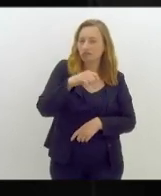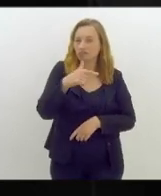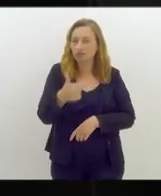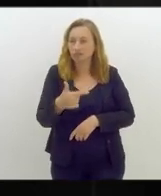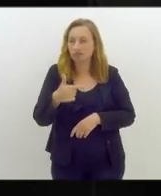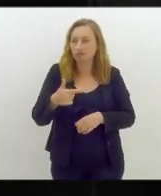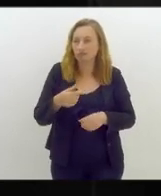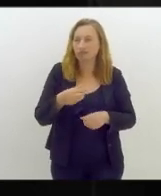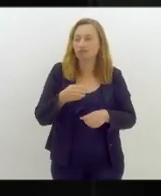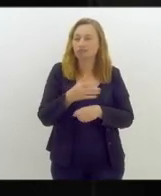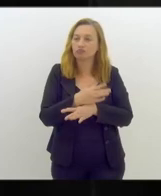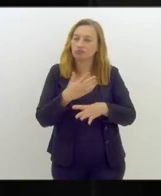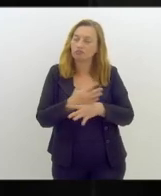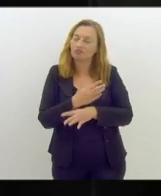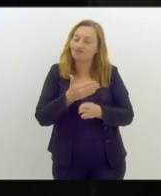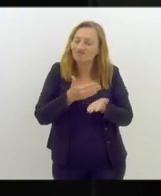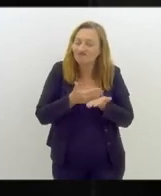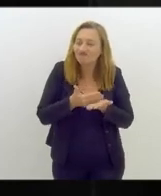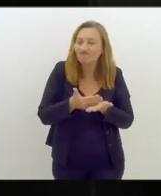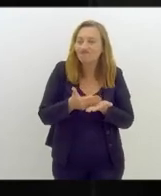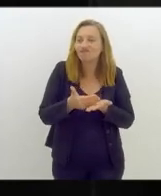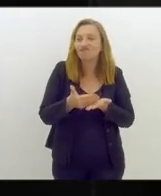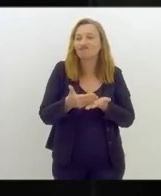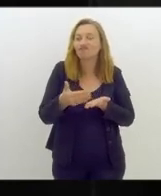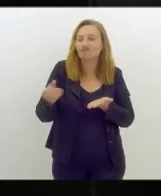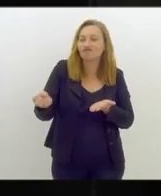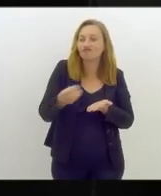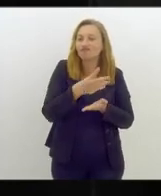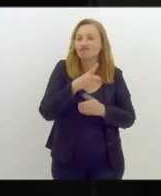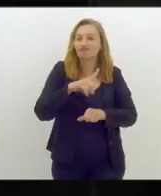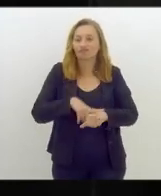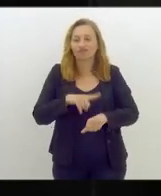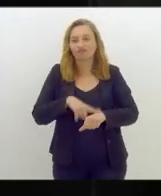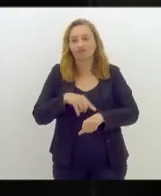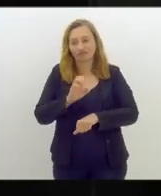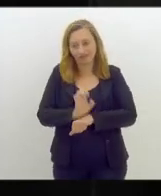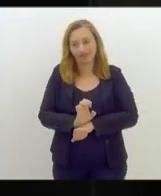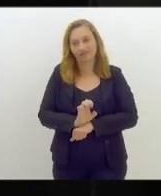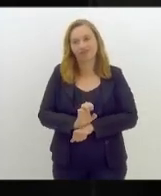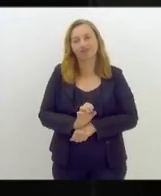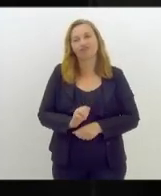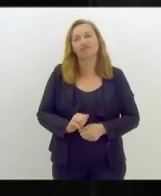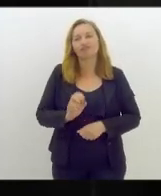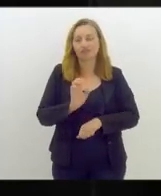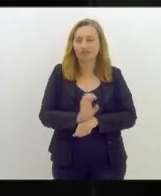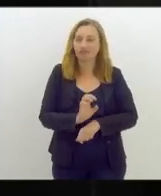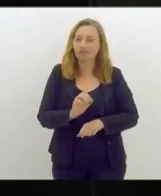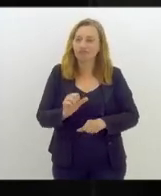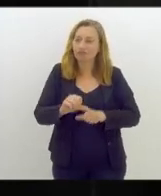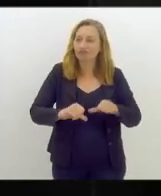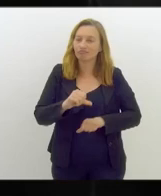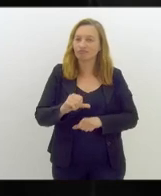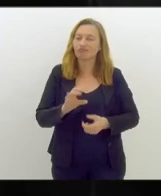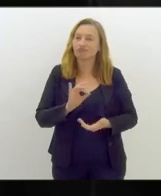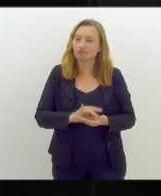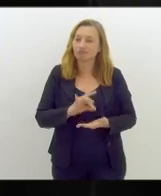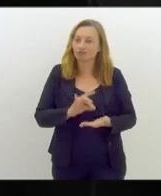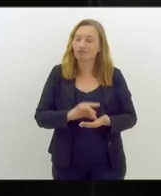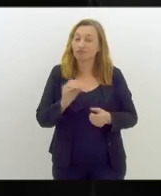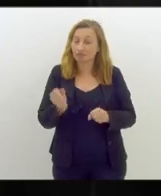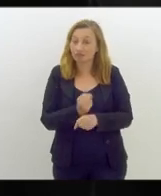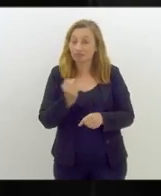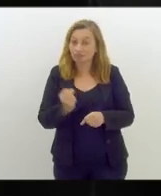cidades, e começamos a ter um novo momento no Estado. O Estado que se transformou num verdadeiro canteiro de